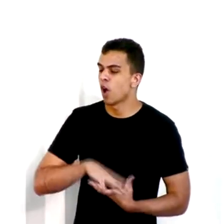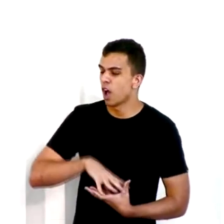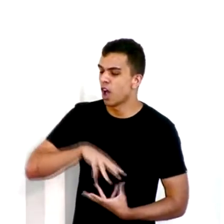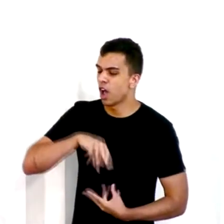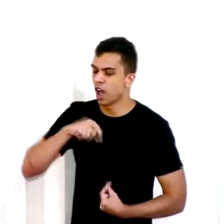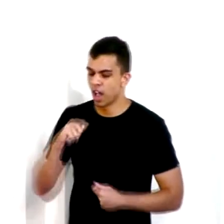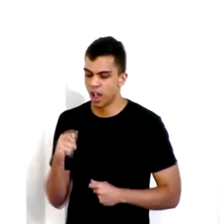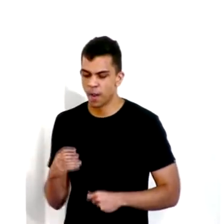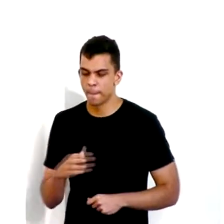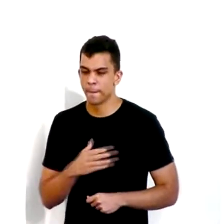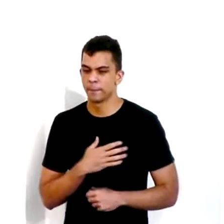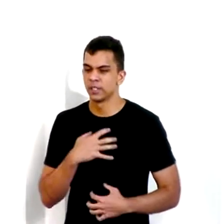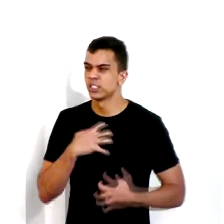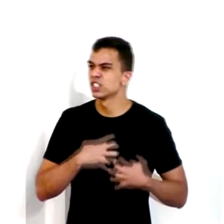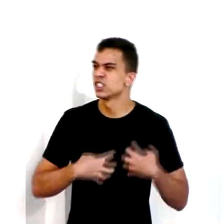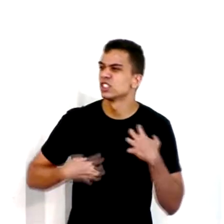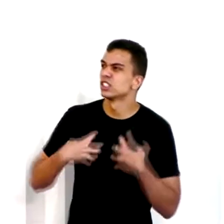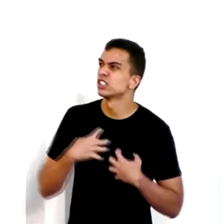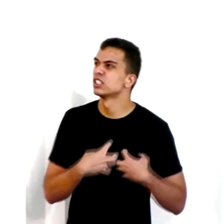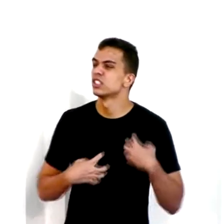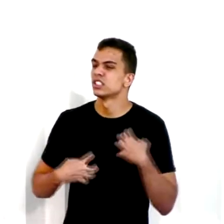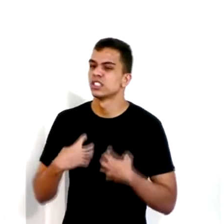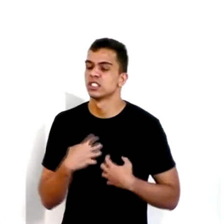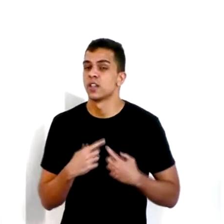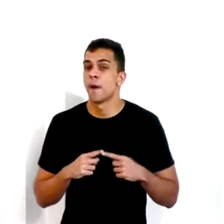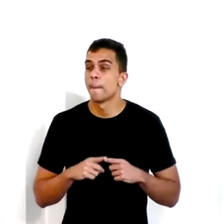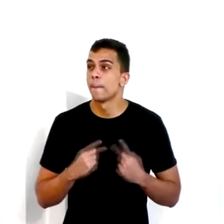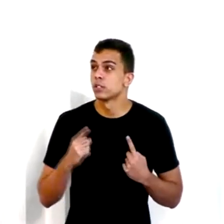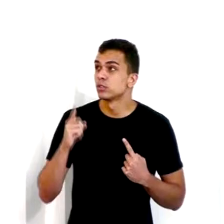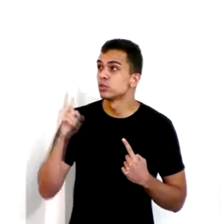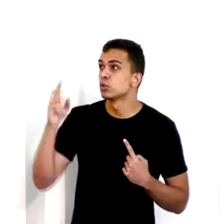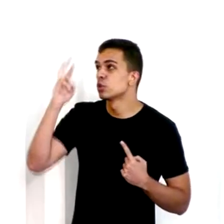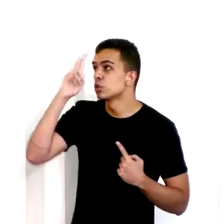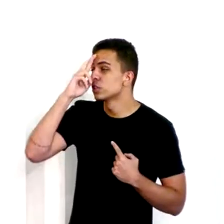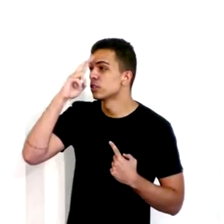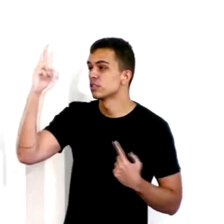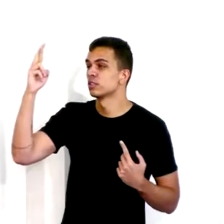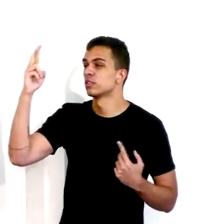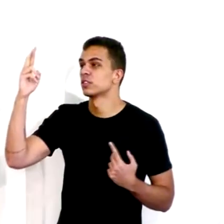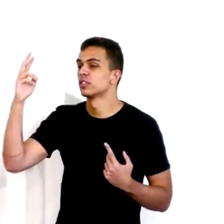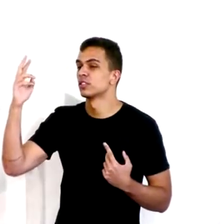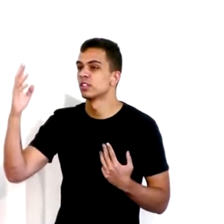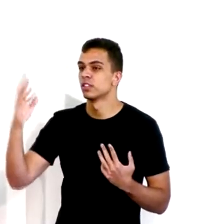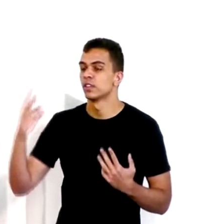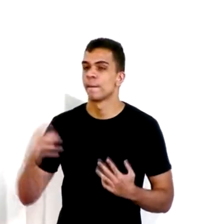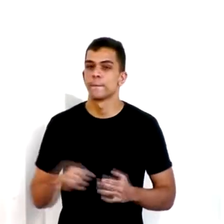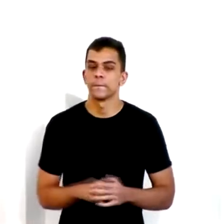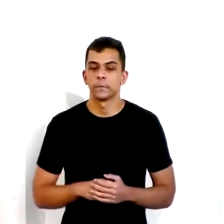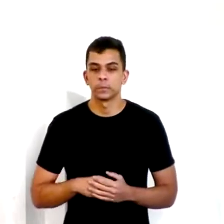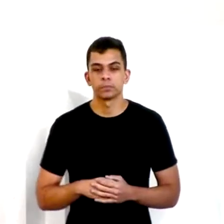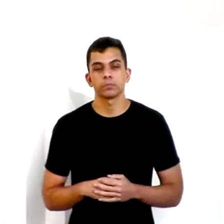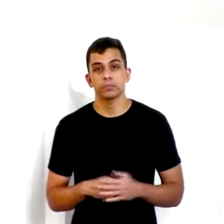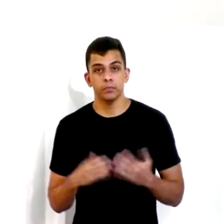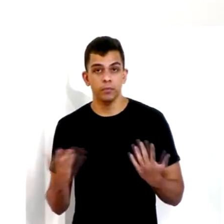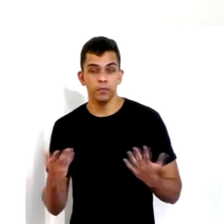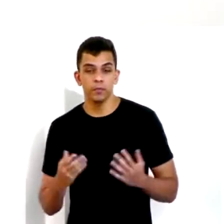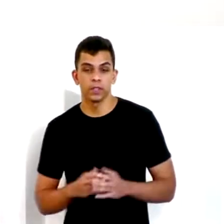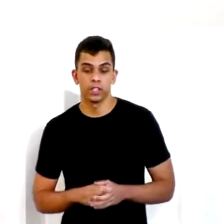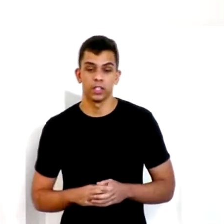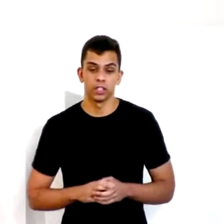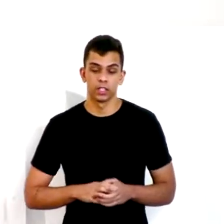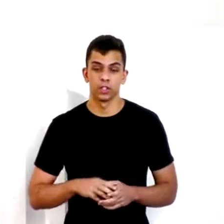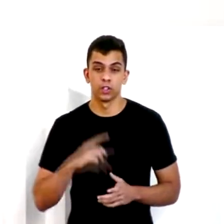profundamente perturbada. Mas tu, Senhor, até quando? Queridos, eis aqui uma descrição